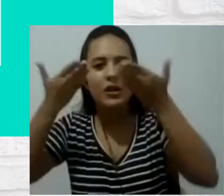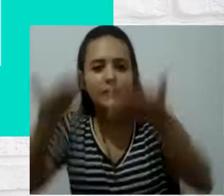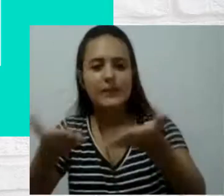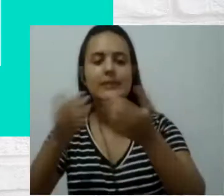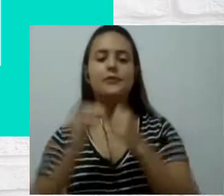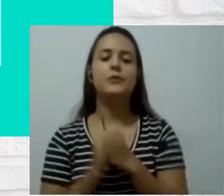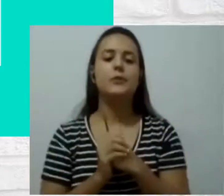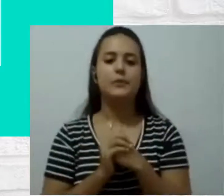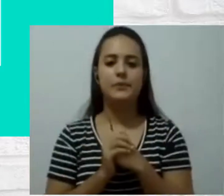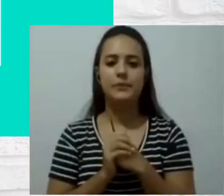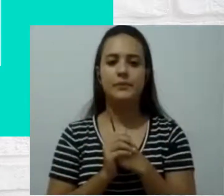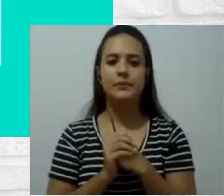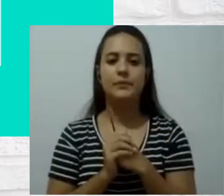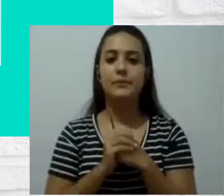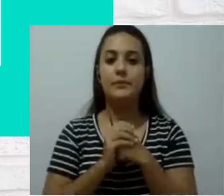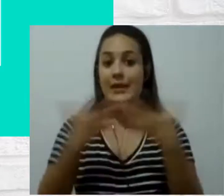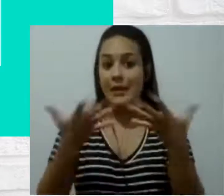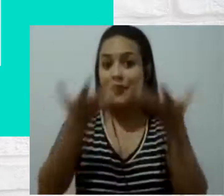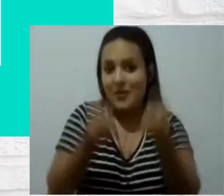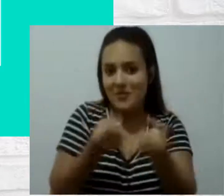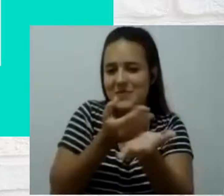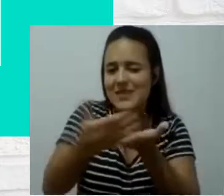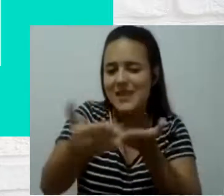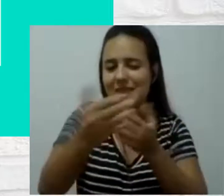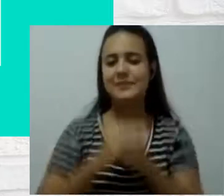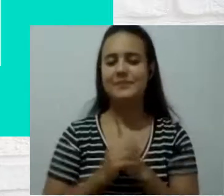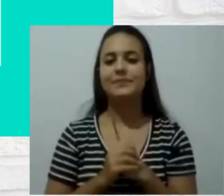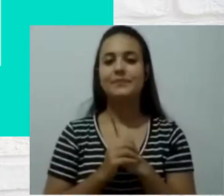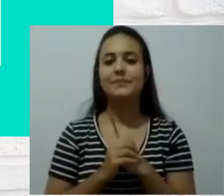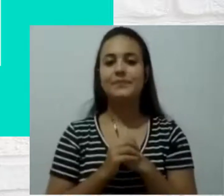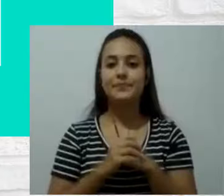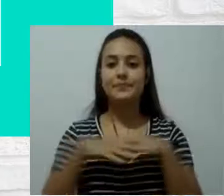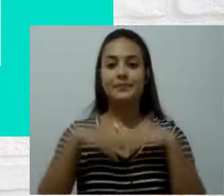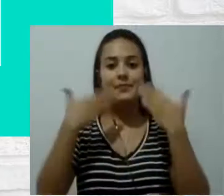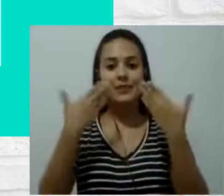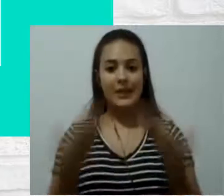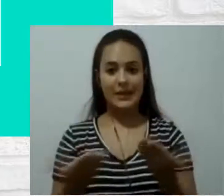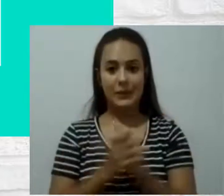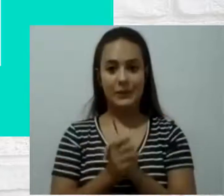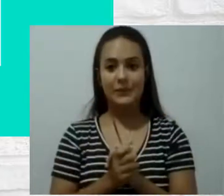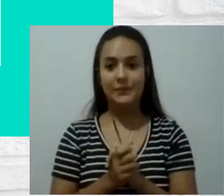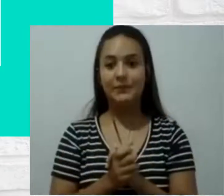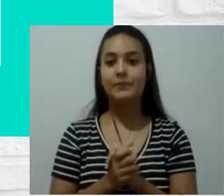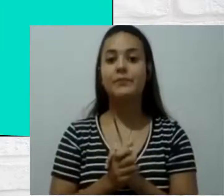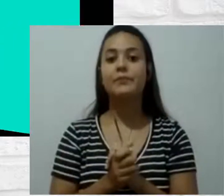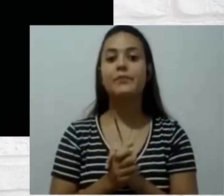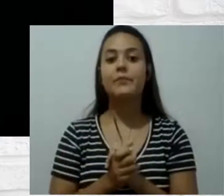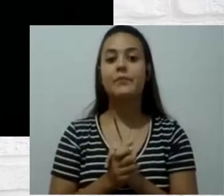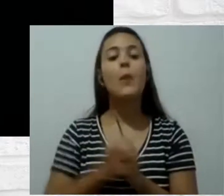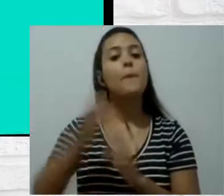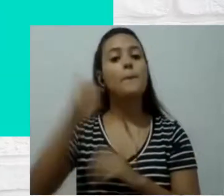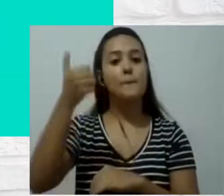ideias e pontos mais específicos, certo? Então, vamos lá?